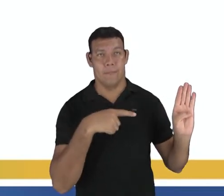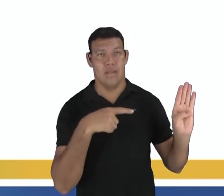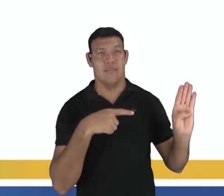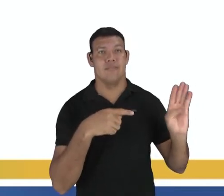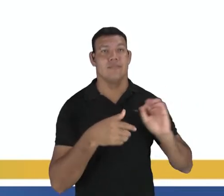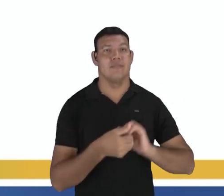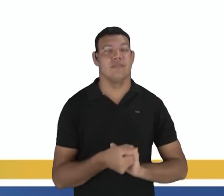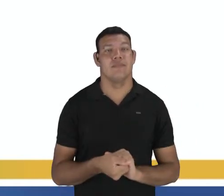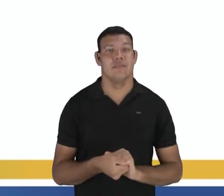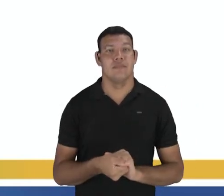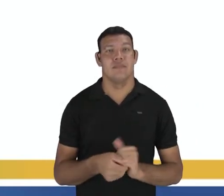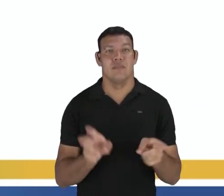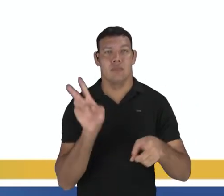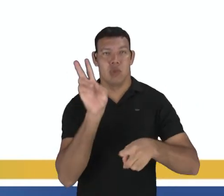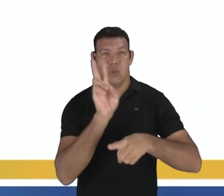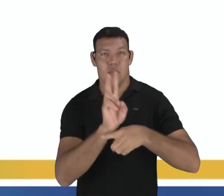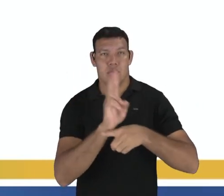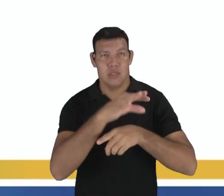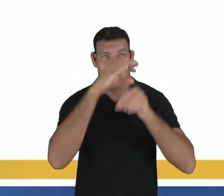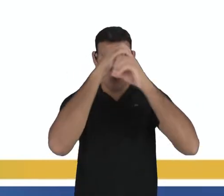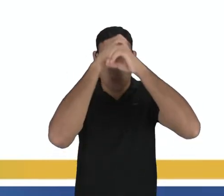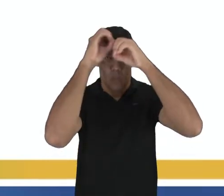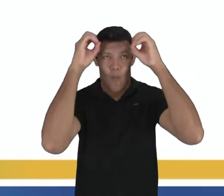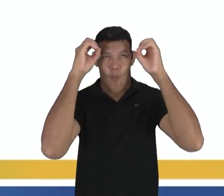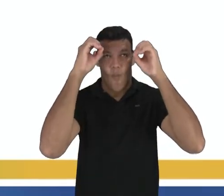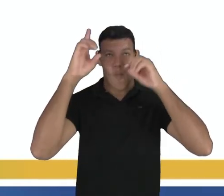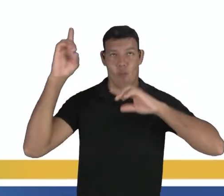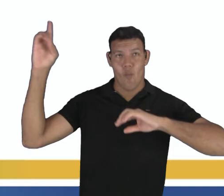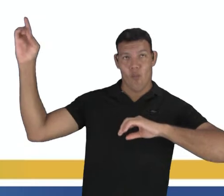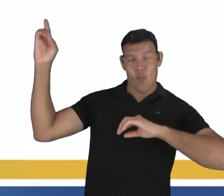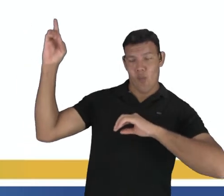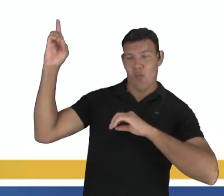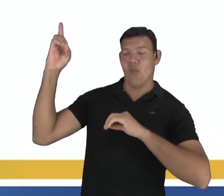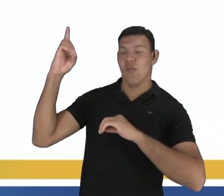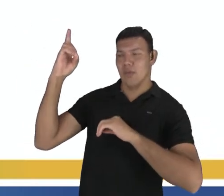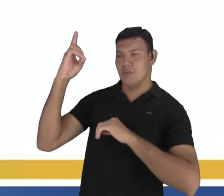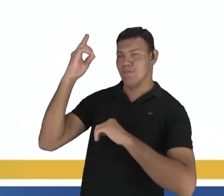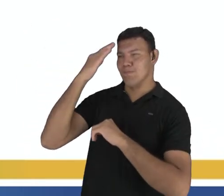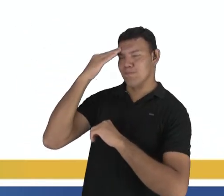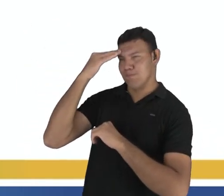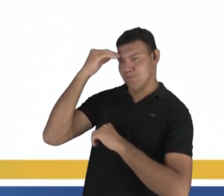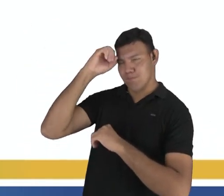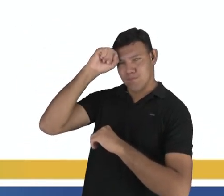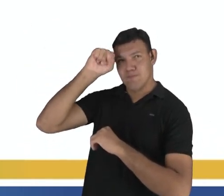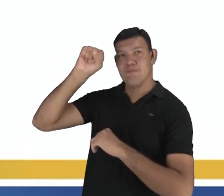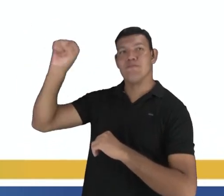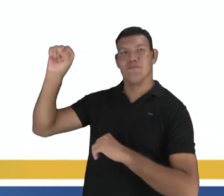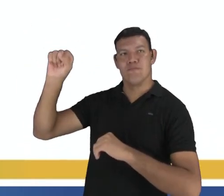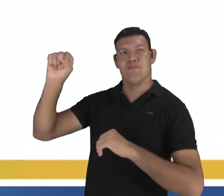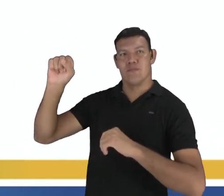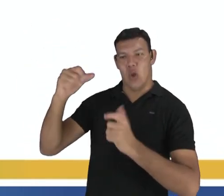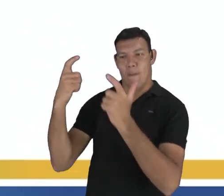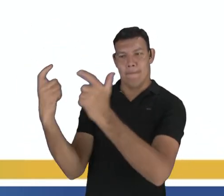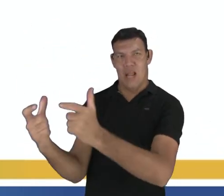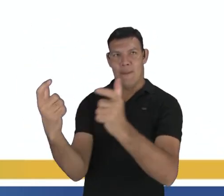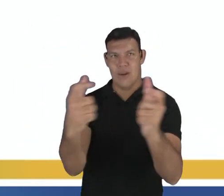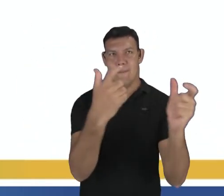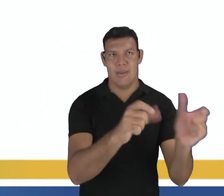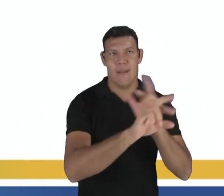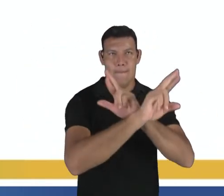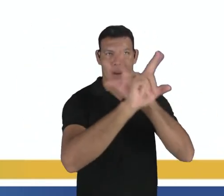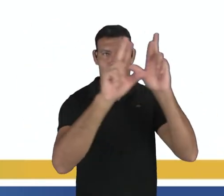Renato Teixeira. B. Protegendo os inocentes é que Deus, sábio demais, põe